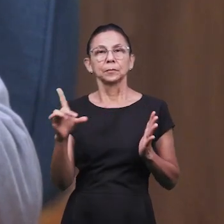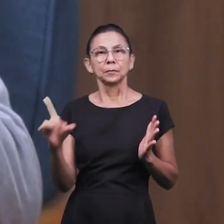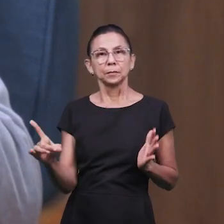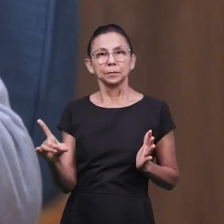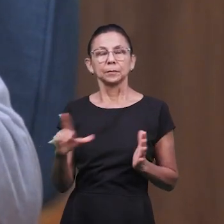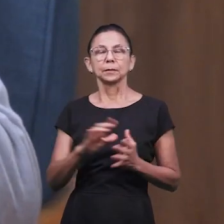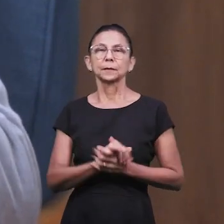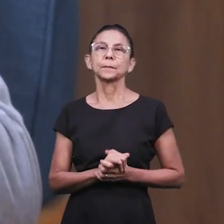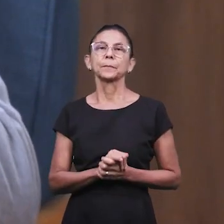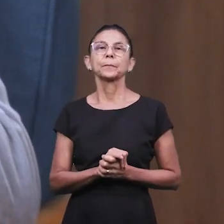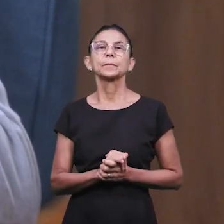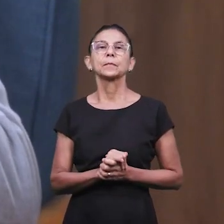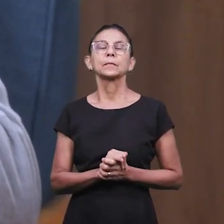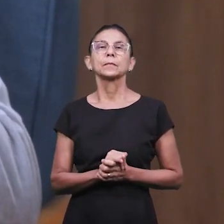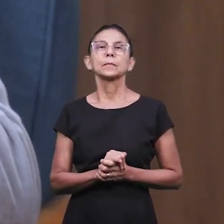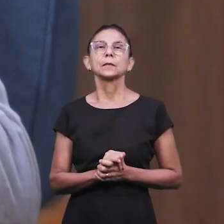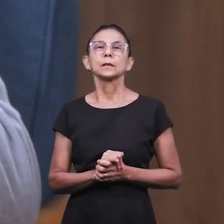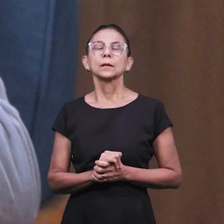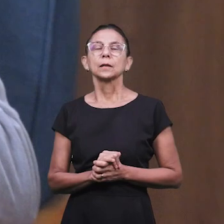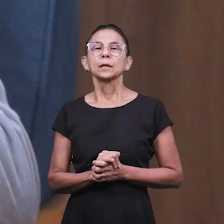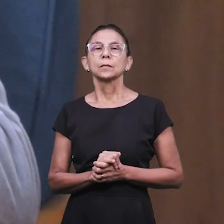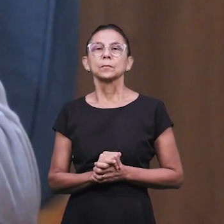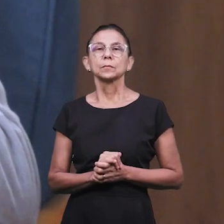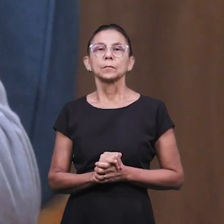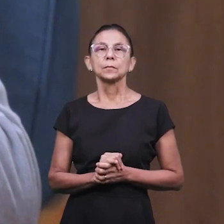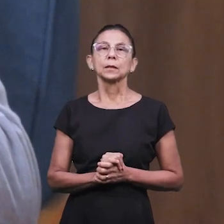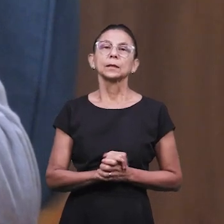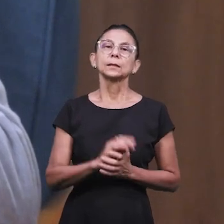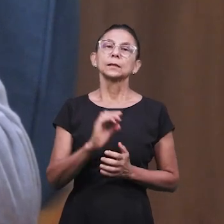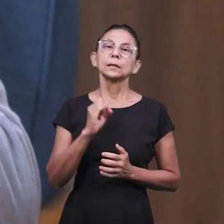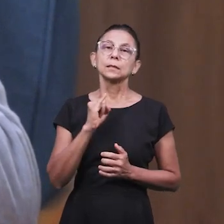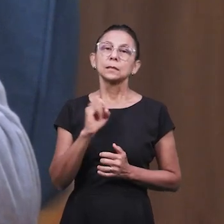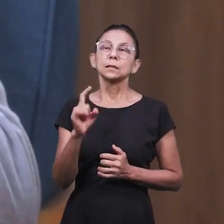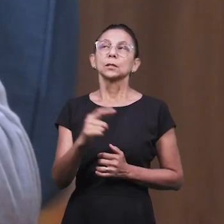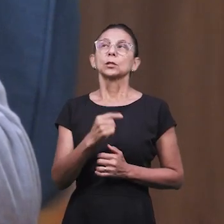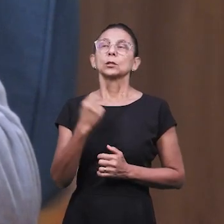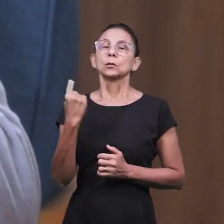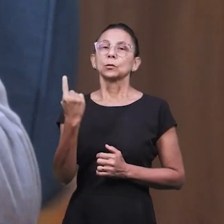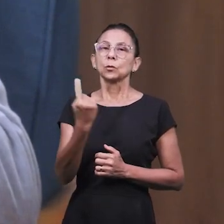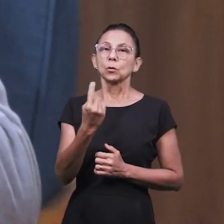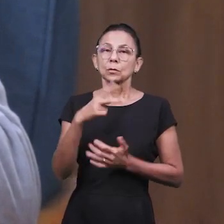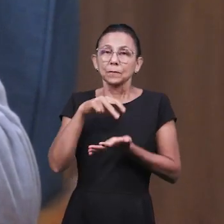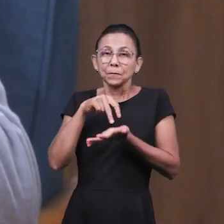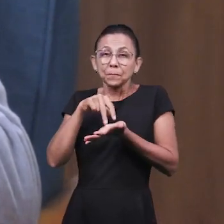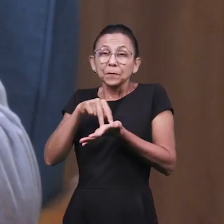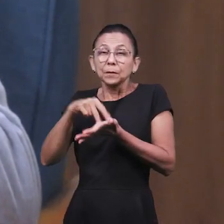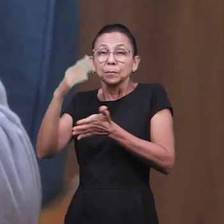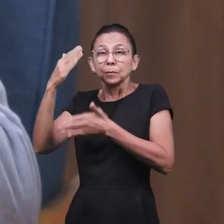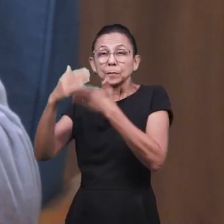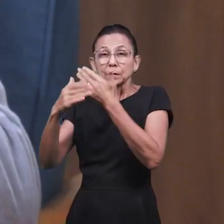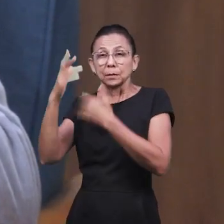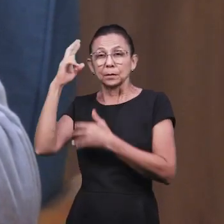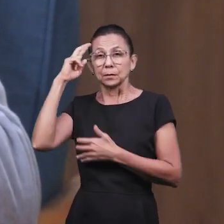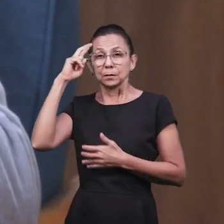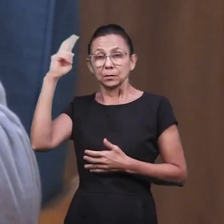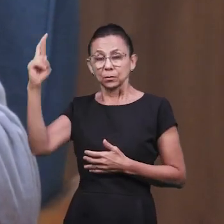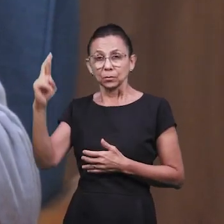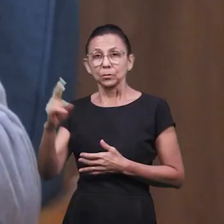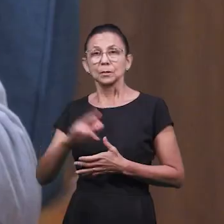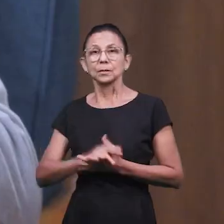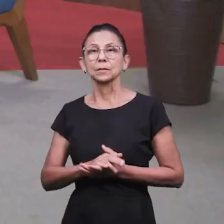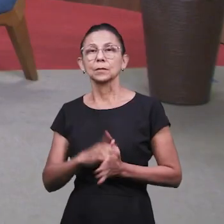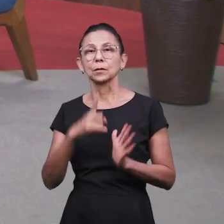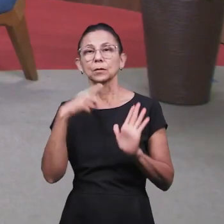comunhão uns com os outros e o sangue de Jesus Cristo nos purifica de todo